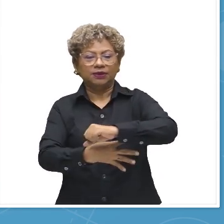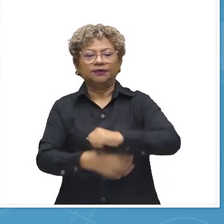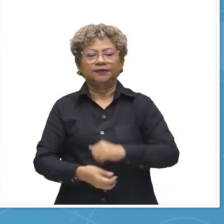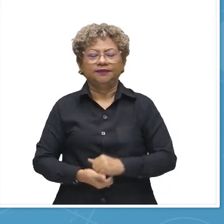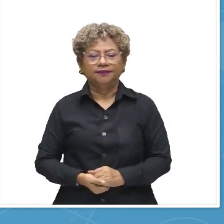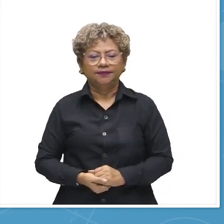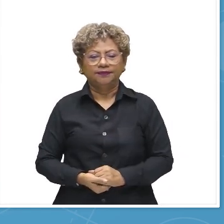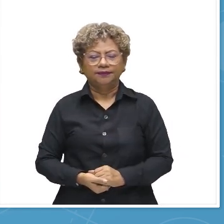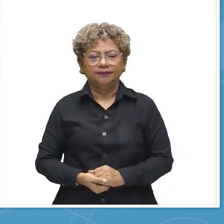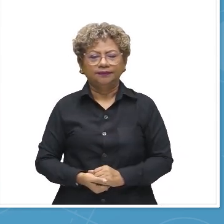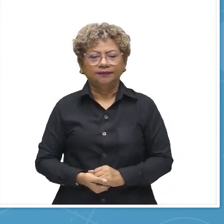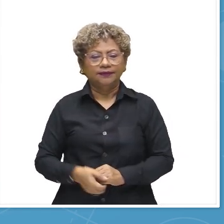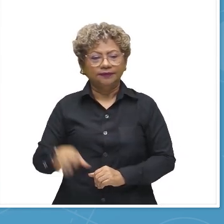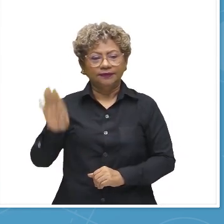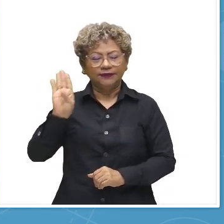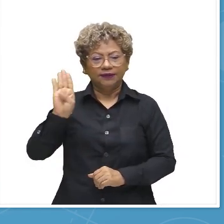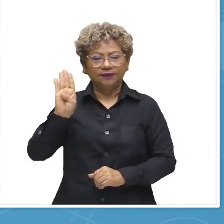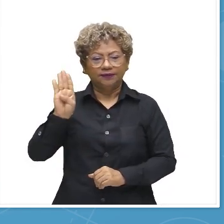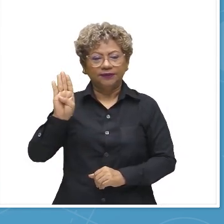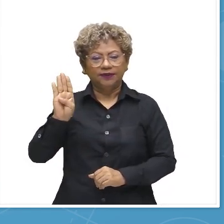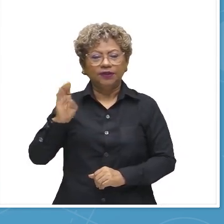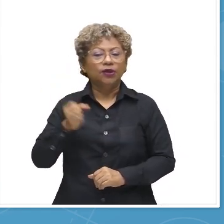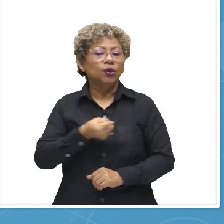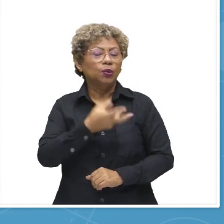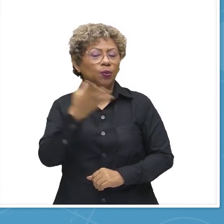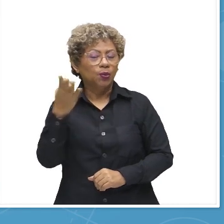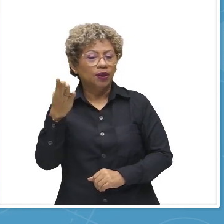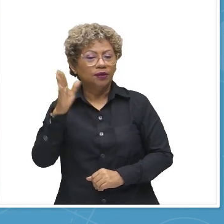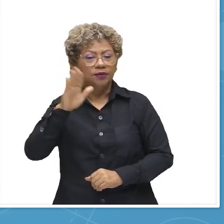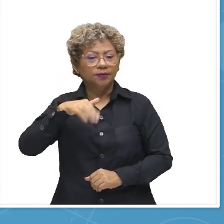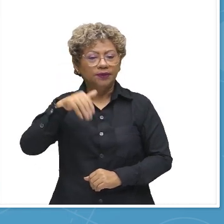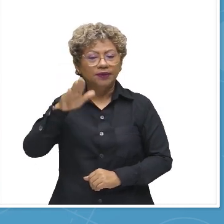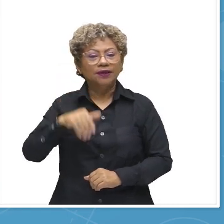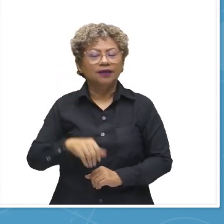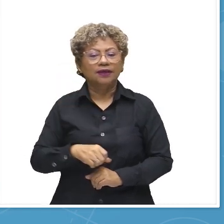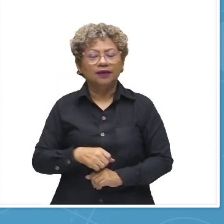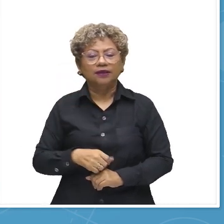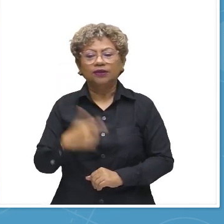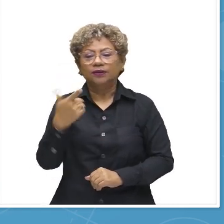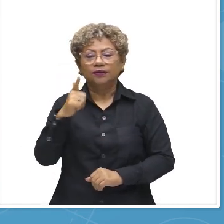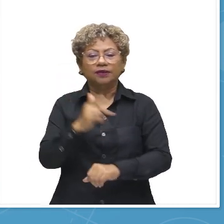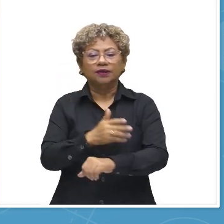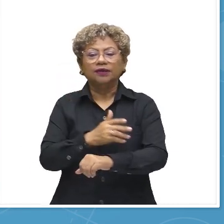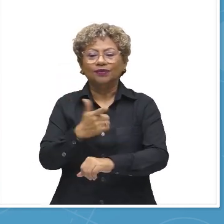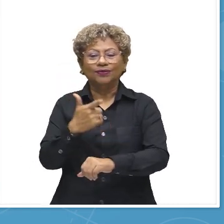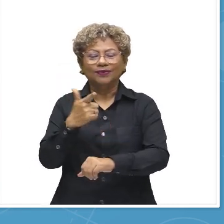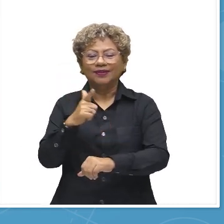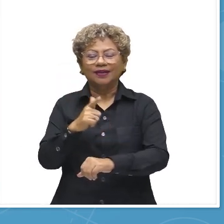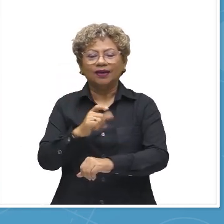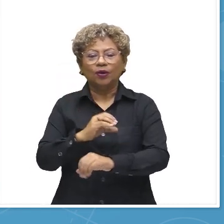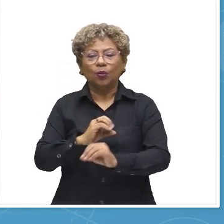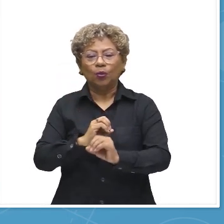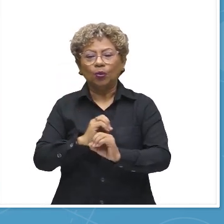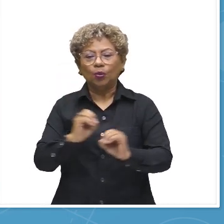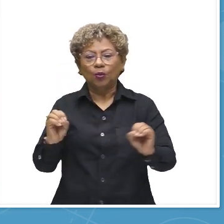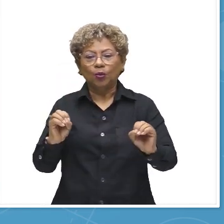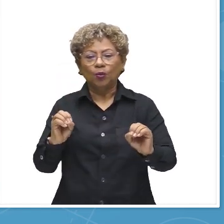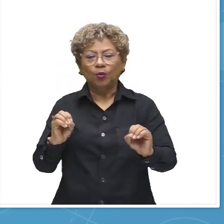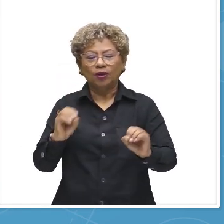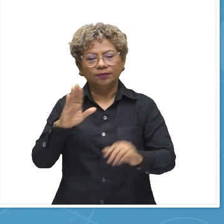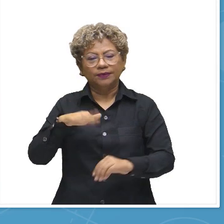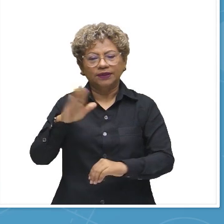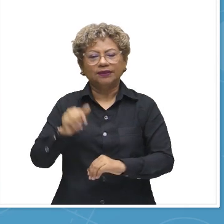Só que agora a gente vai pegar a imagem e transformar numa fração. Então, percebam que eu tenho um total aqui de 4 partes, tá? Ó, 1,